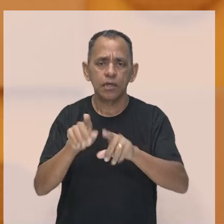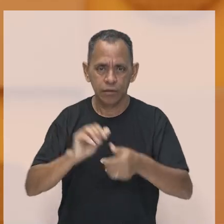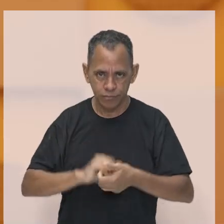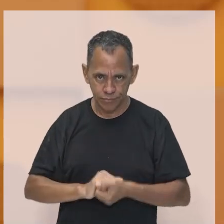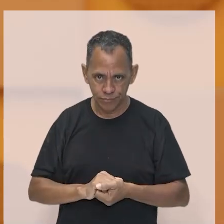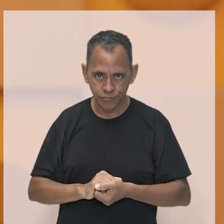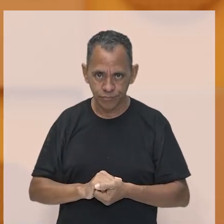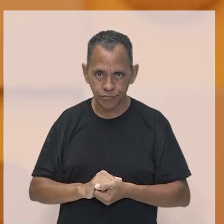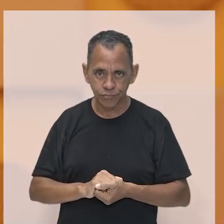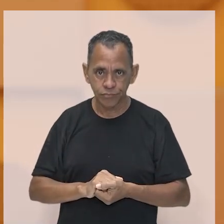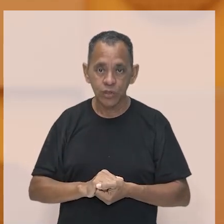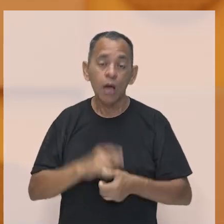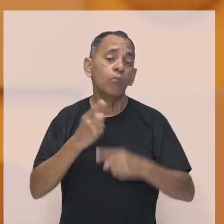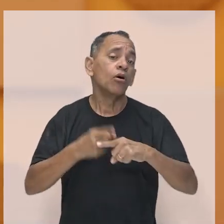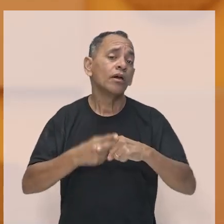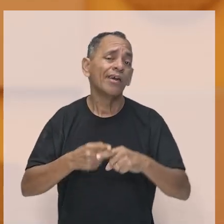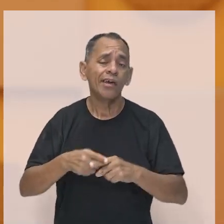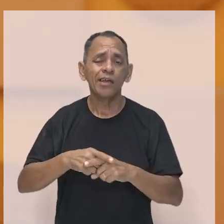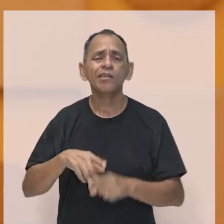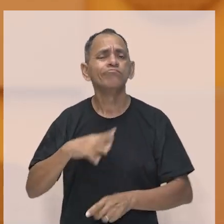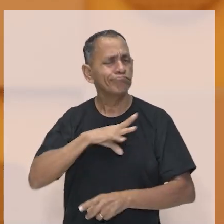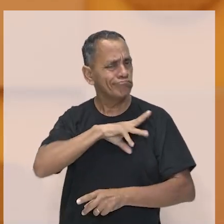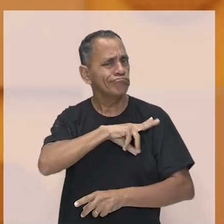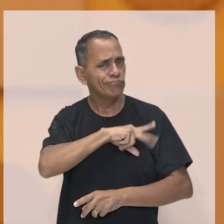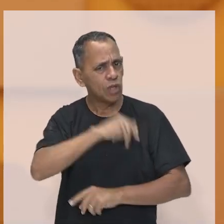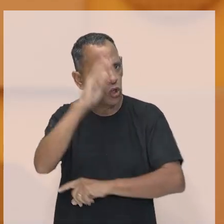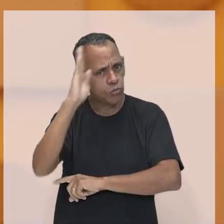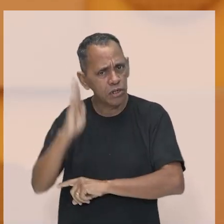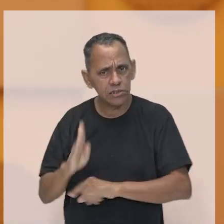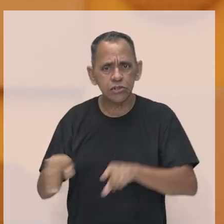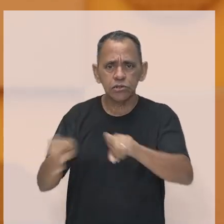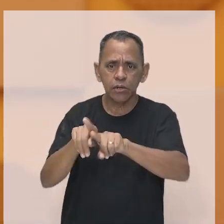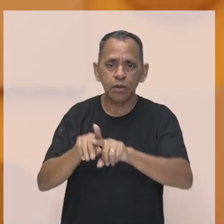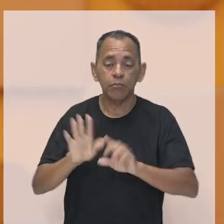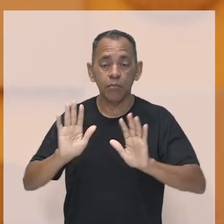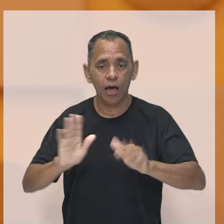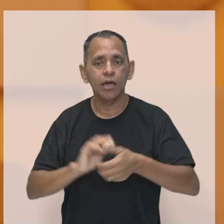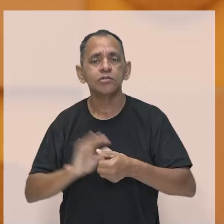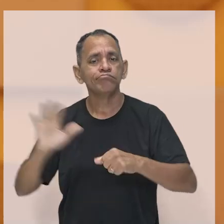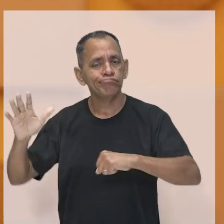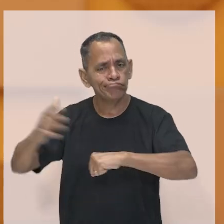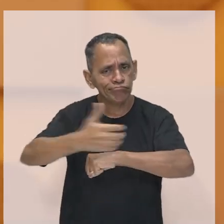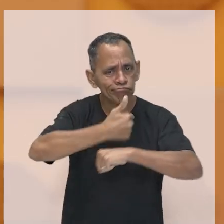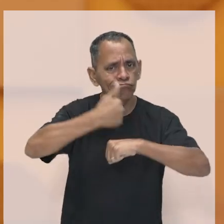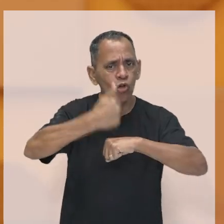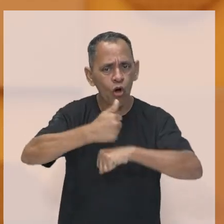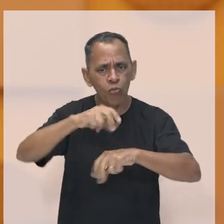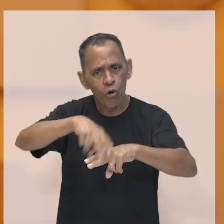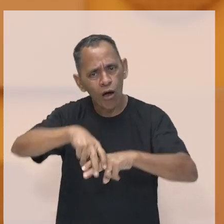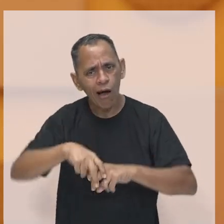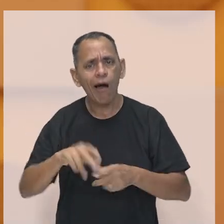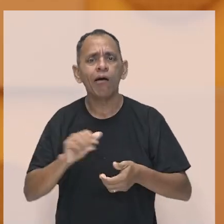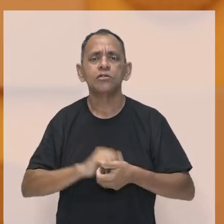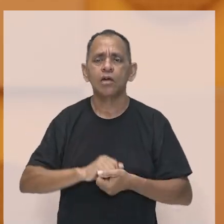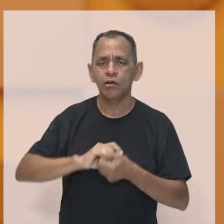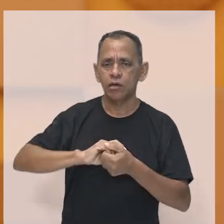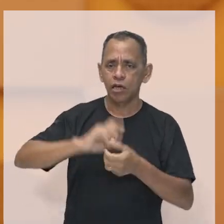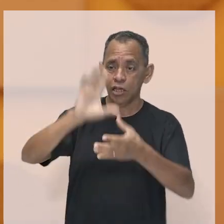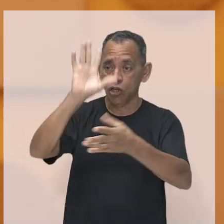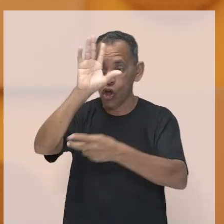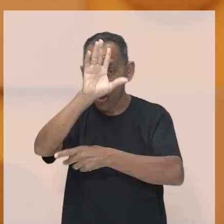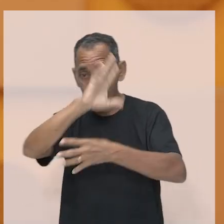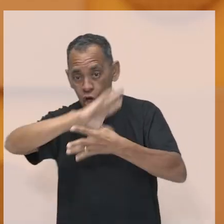ele amava muito o território brasileiro, né? Mas, por conta desse golpe, ele teve que se retirar e não voltou ao